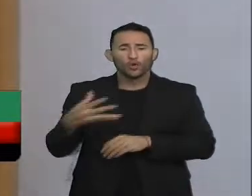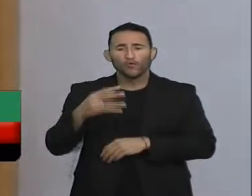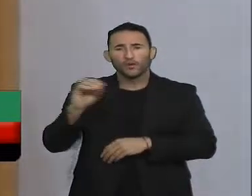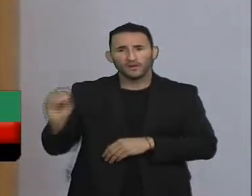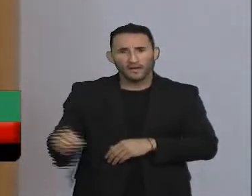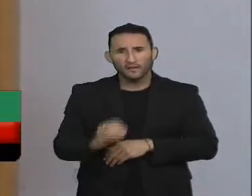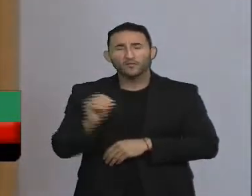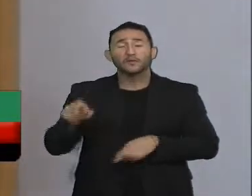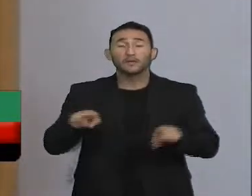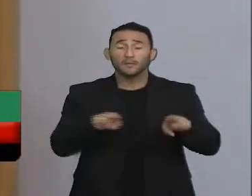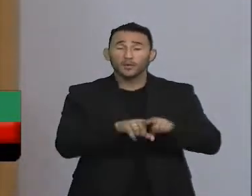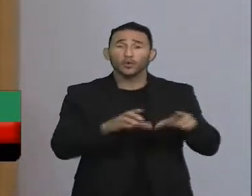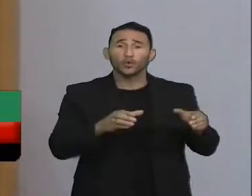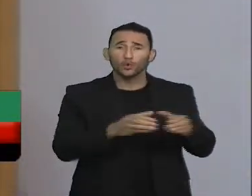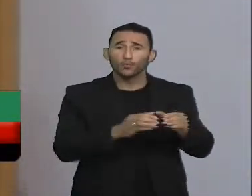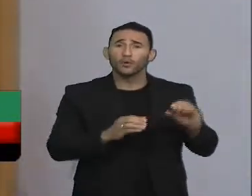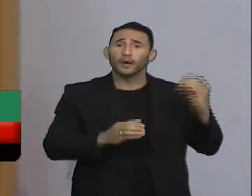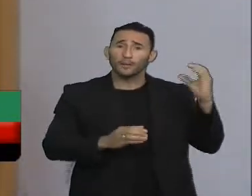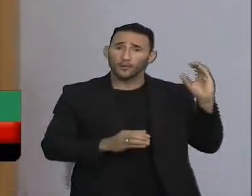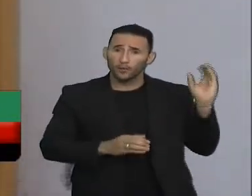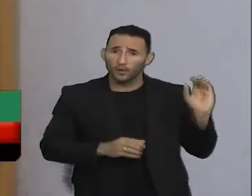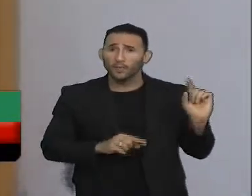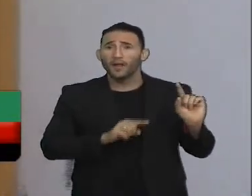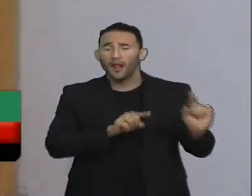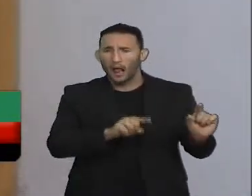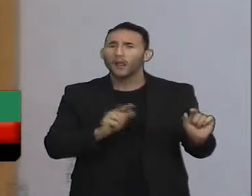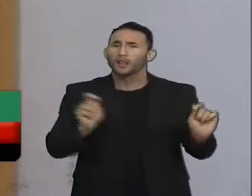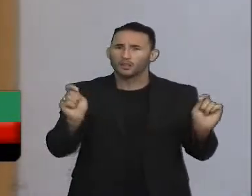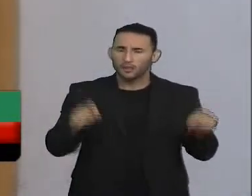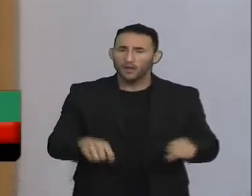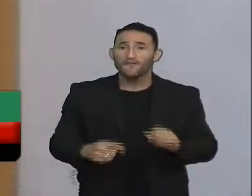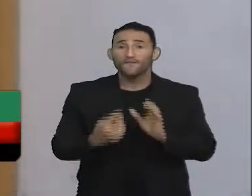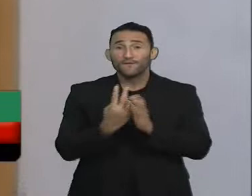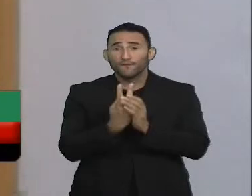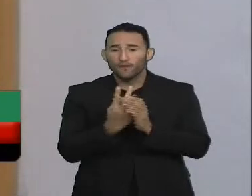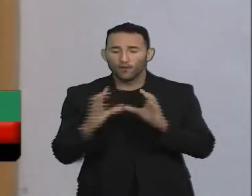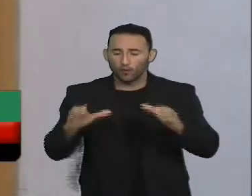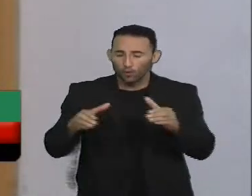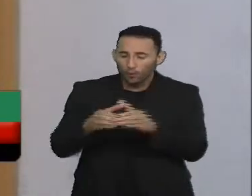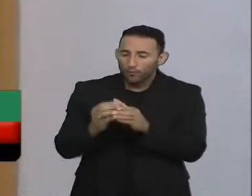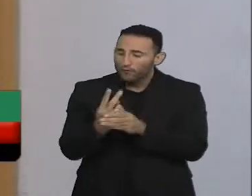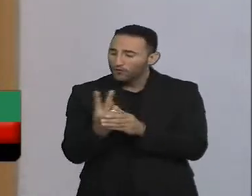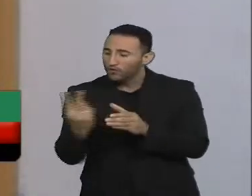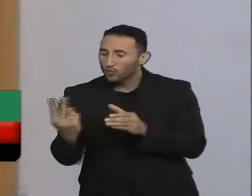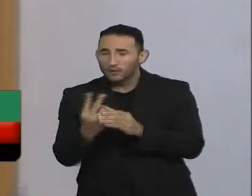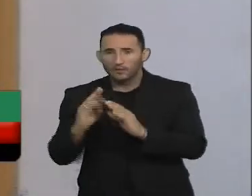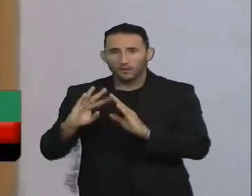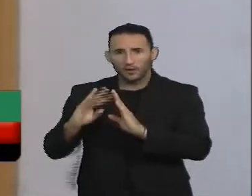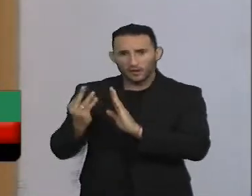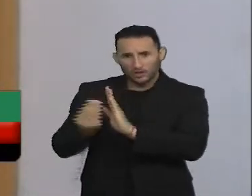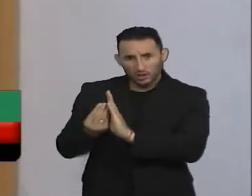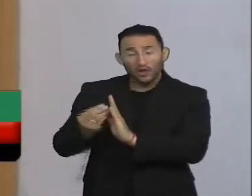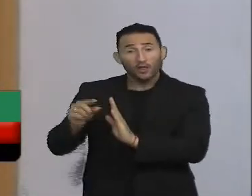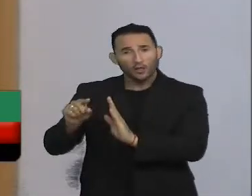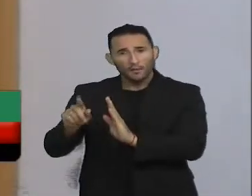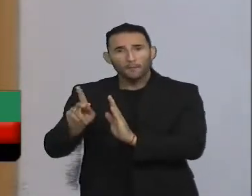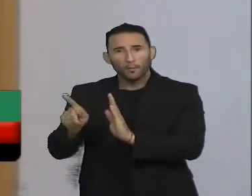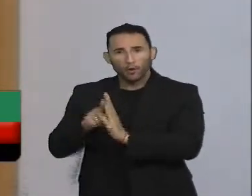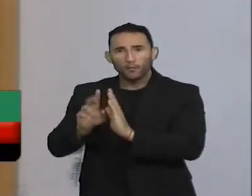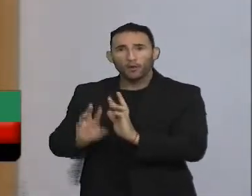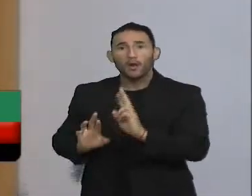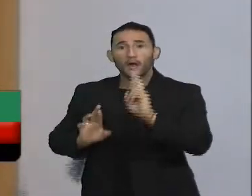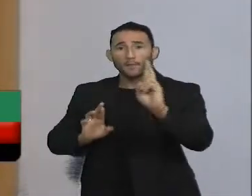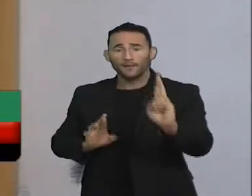e presbitério Carapicuíba. Compreende 22 igrejas. Então, na pessoa do presidente